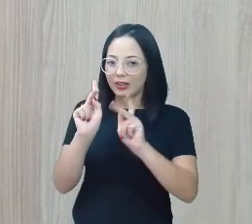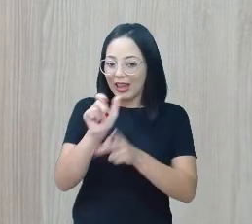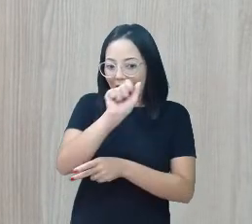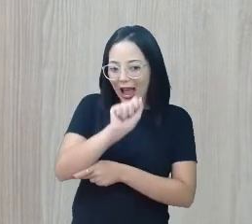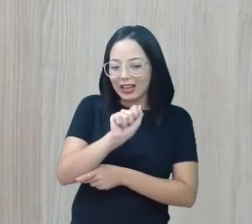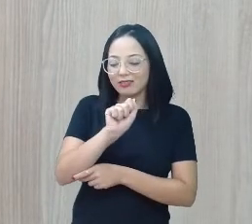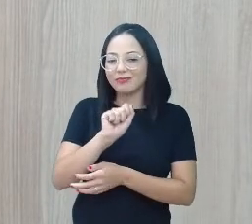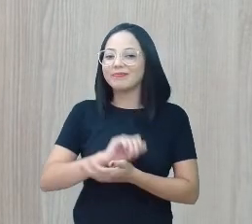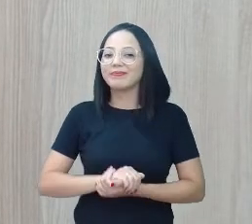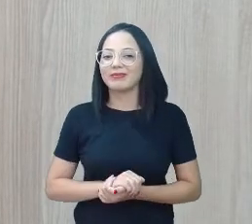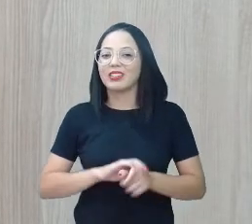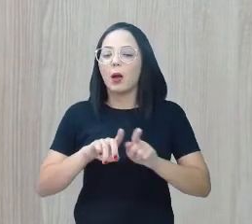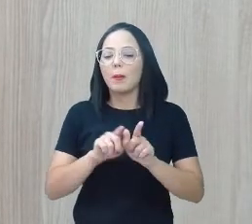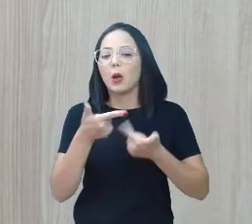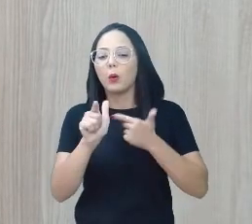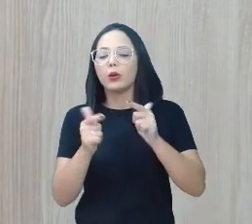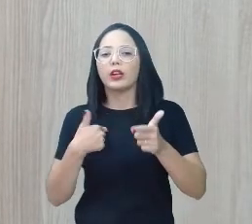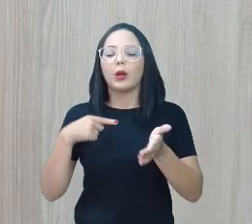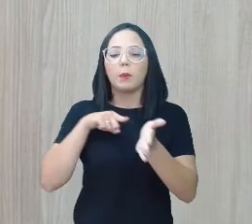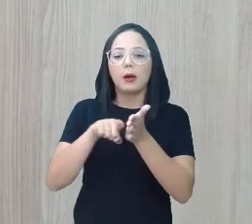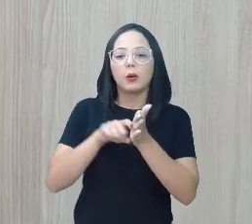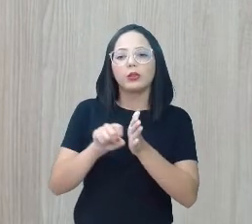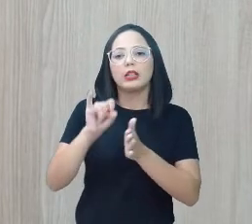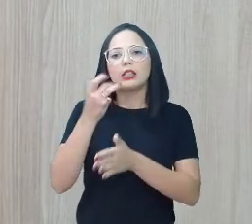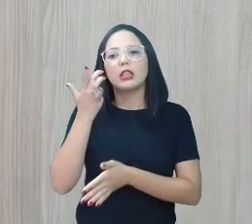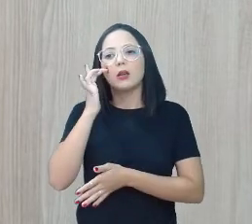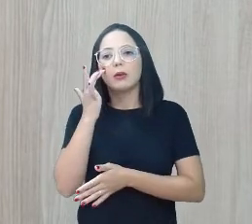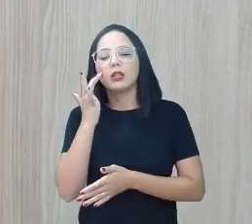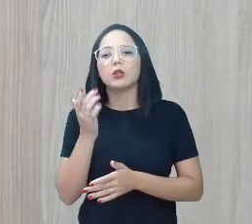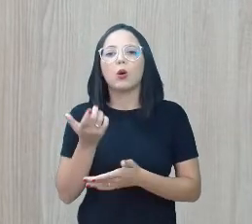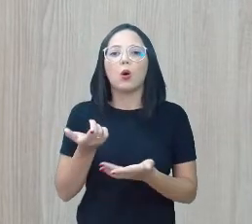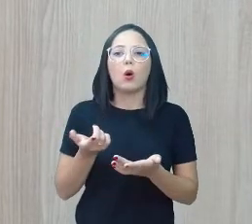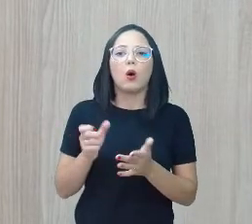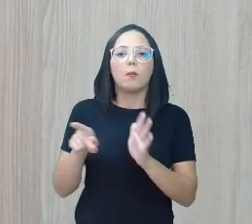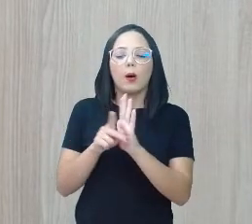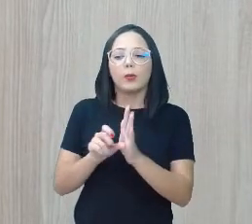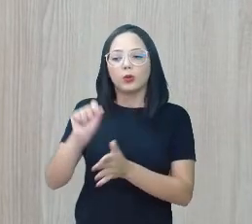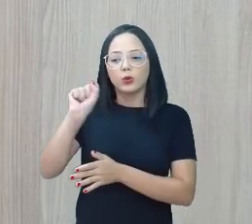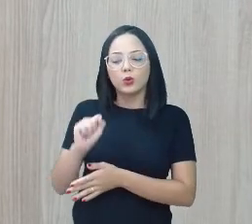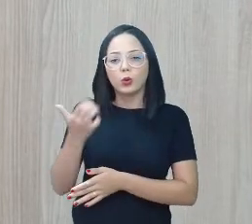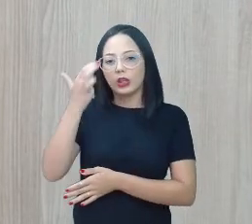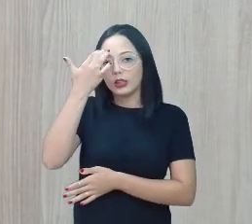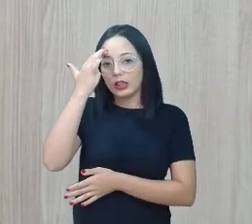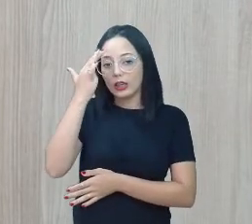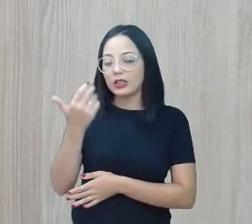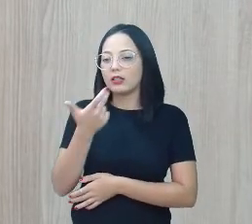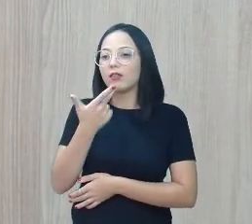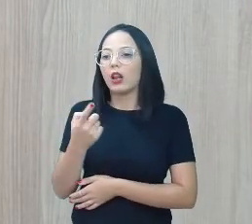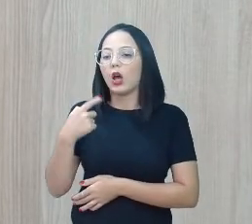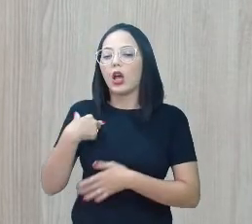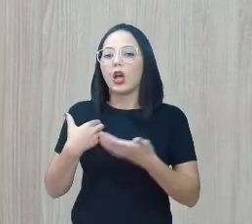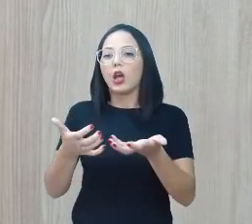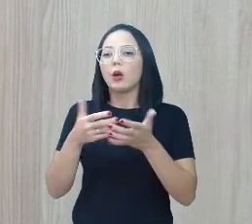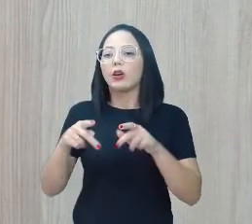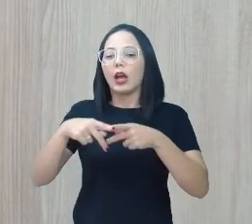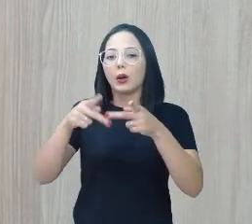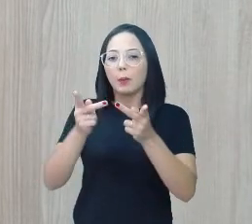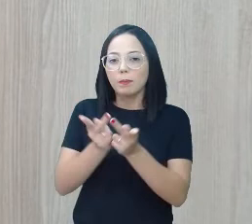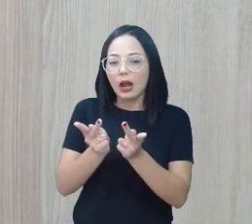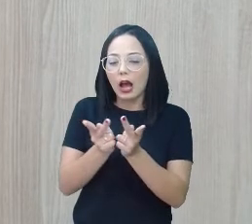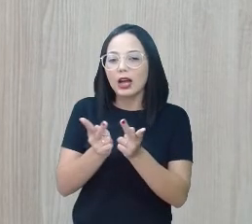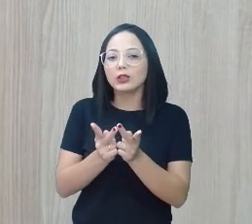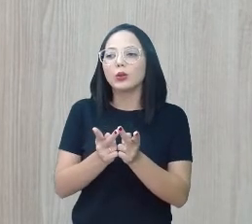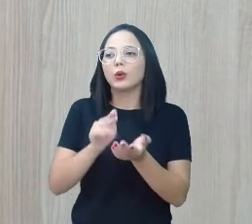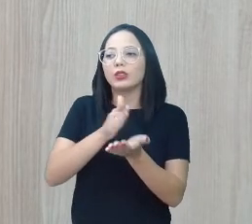certo? E tem outras pessoas aqui, eu perguntei se eles acharam que se alguém no Sudeste ia entender, se a gente dissesse assim, ó, eu quero um prato de macaxeira com